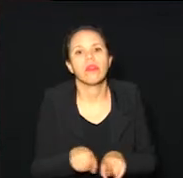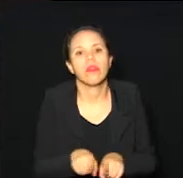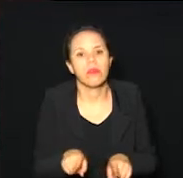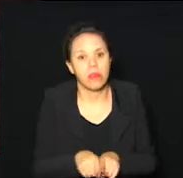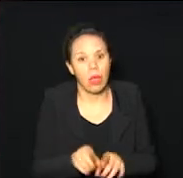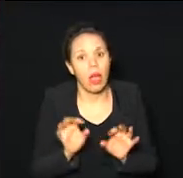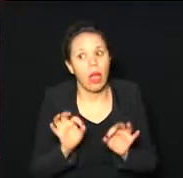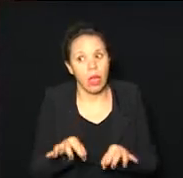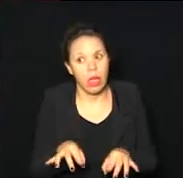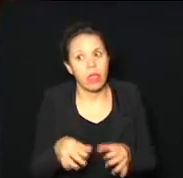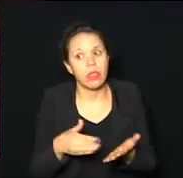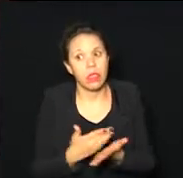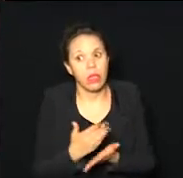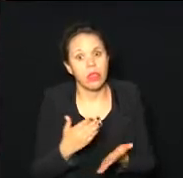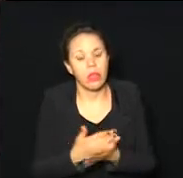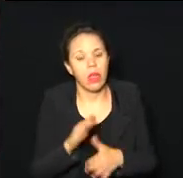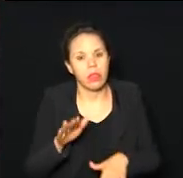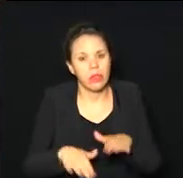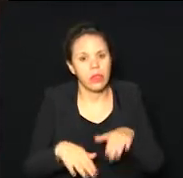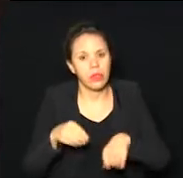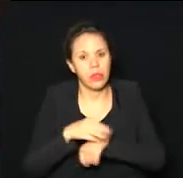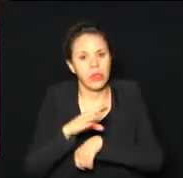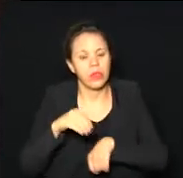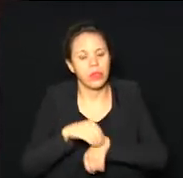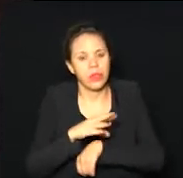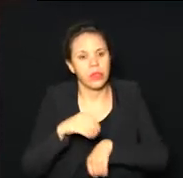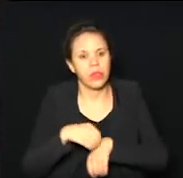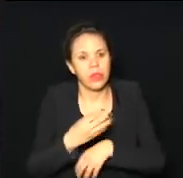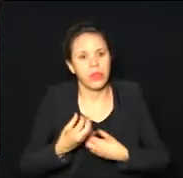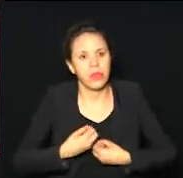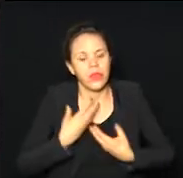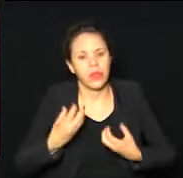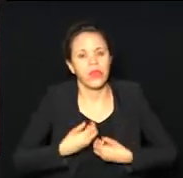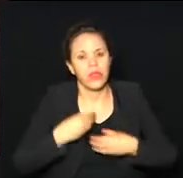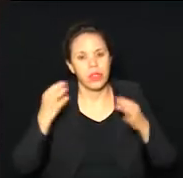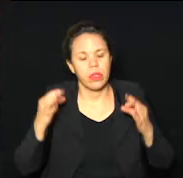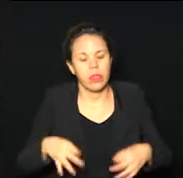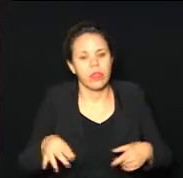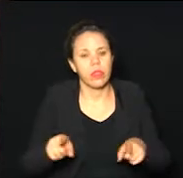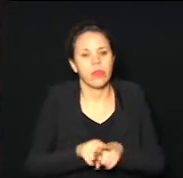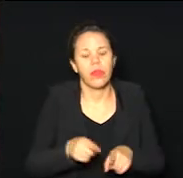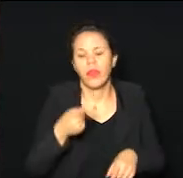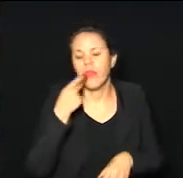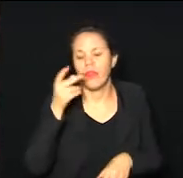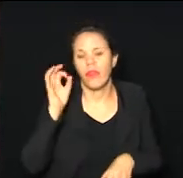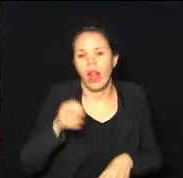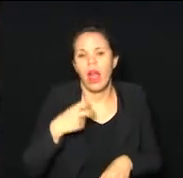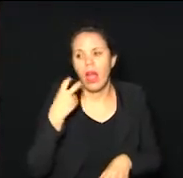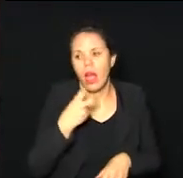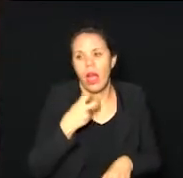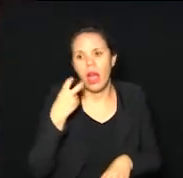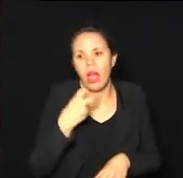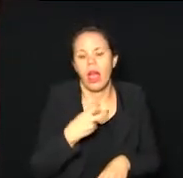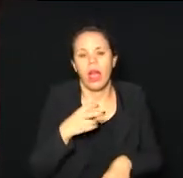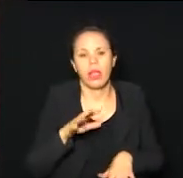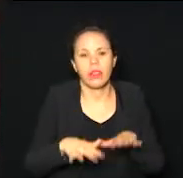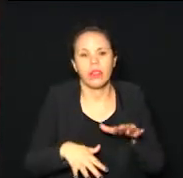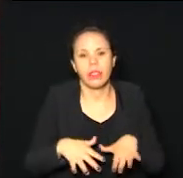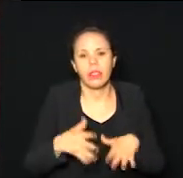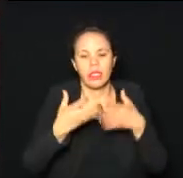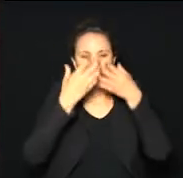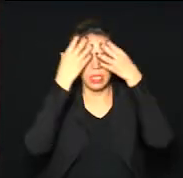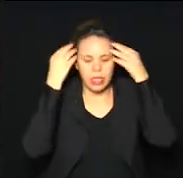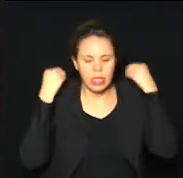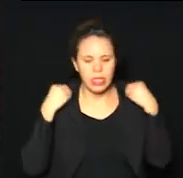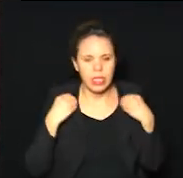acertou muito, porque ela também levou a informação, a imprensa falada, né? Esqueçam redes, porque